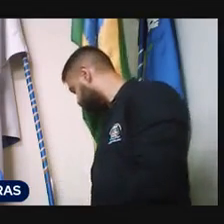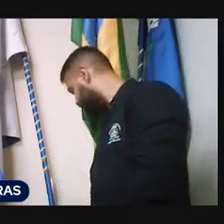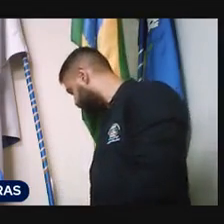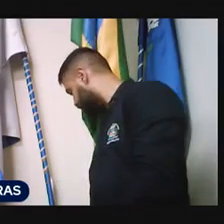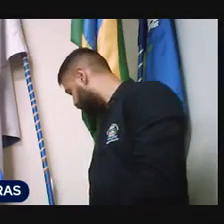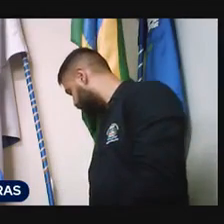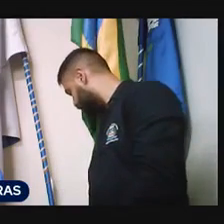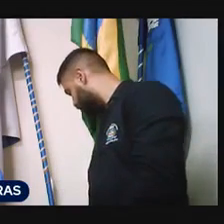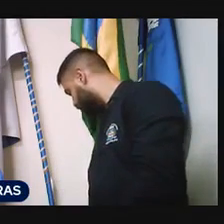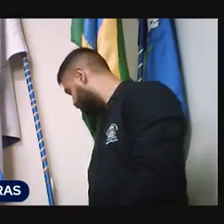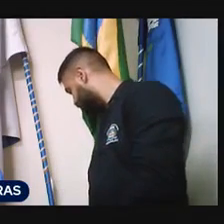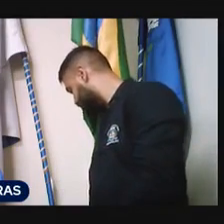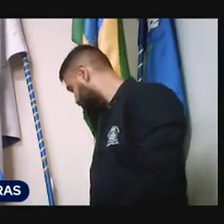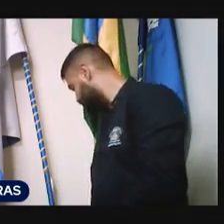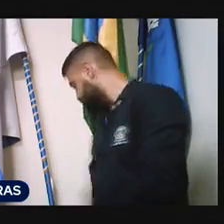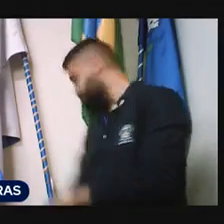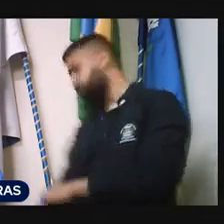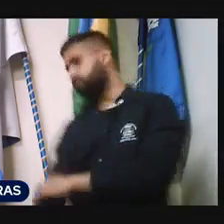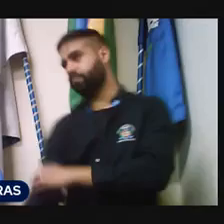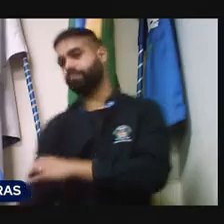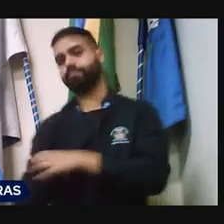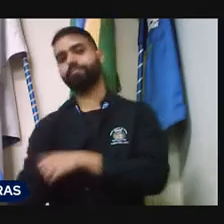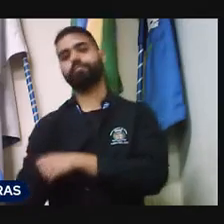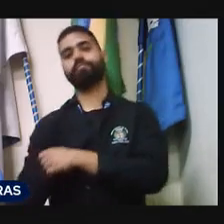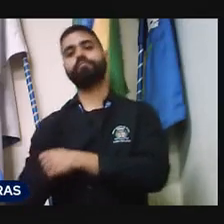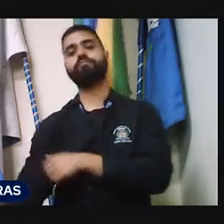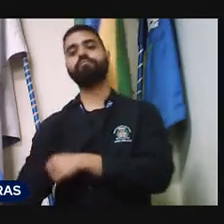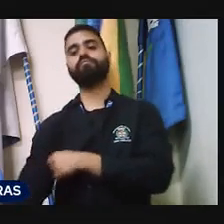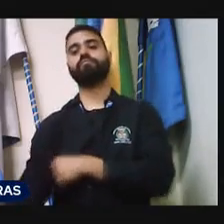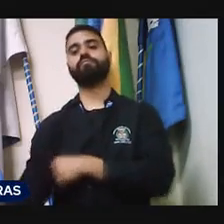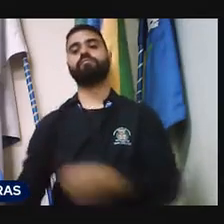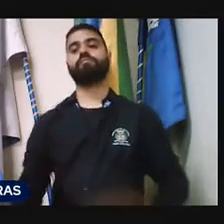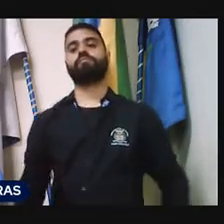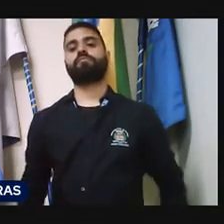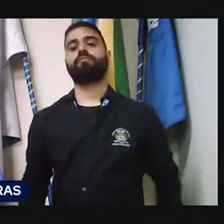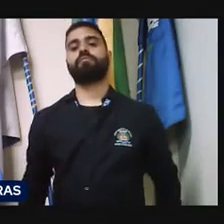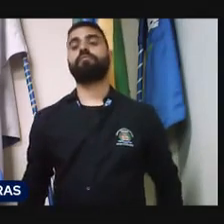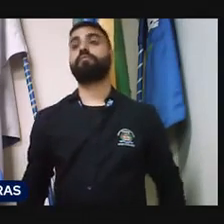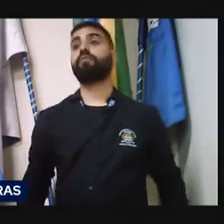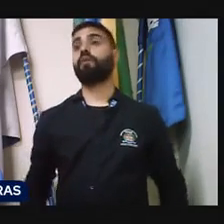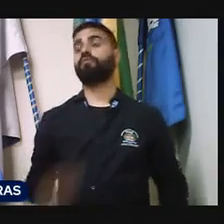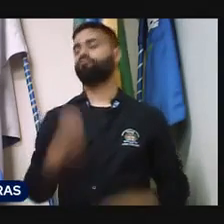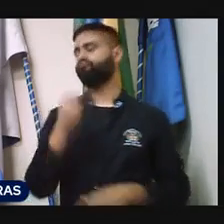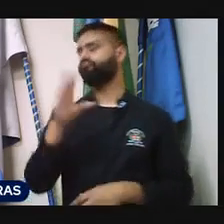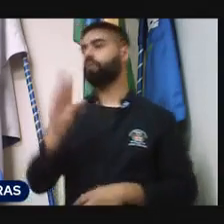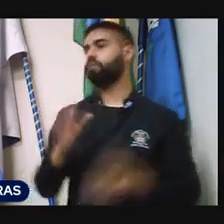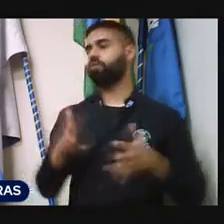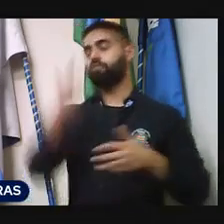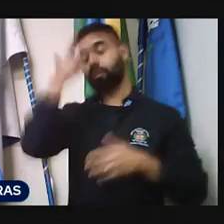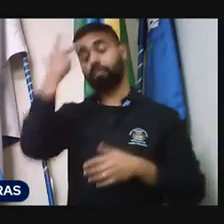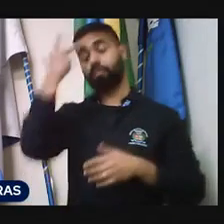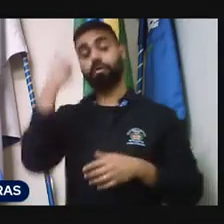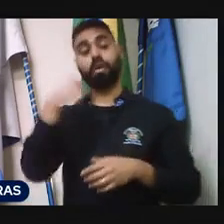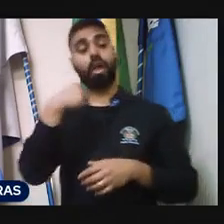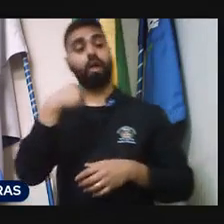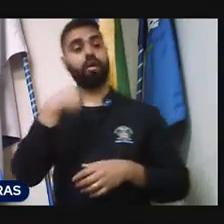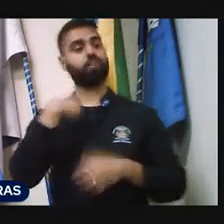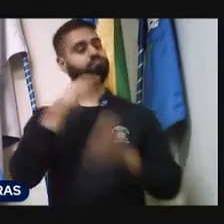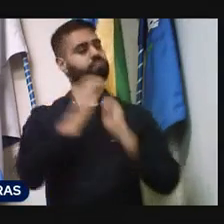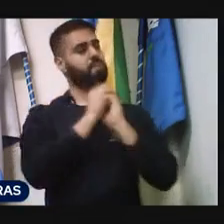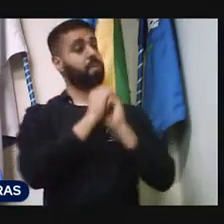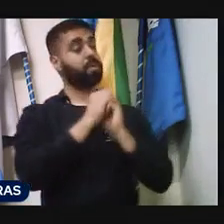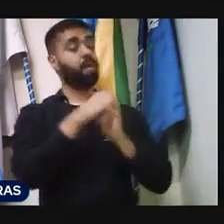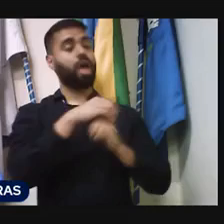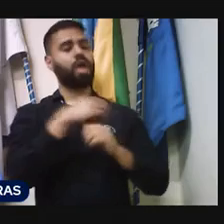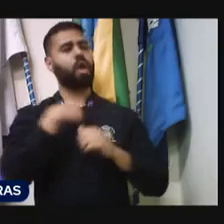só parabenizando a vocês pelo trabalho lá eu quando presidente da sua